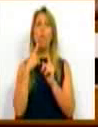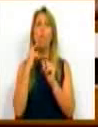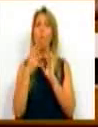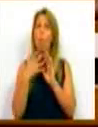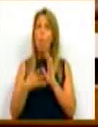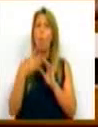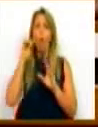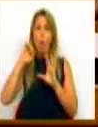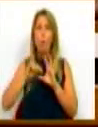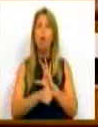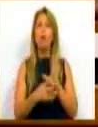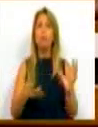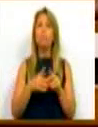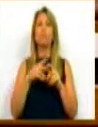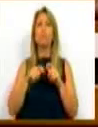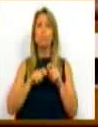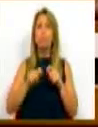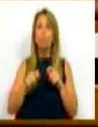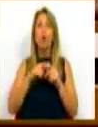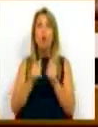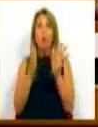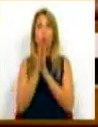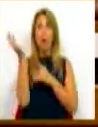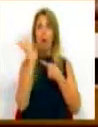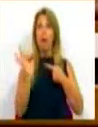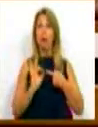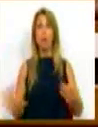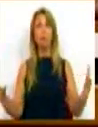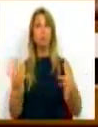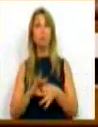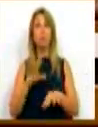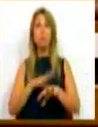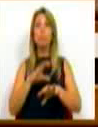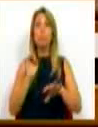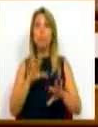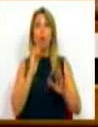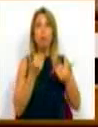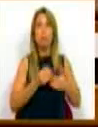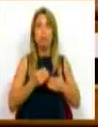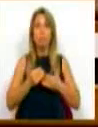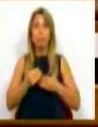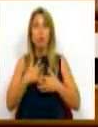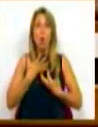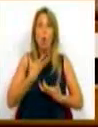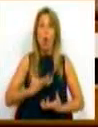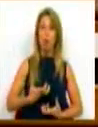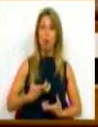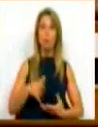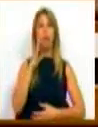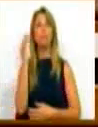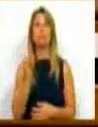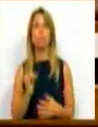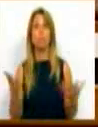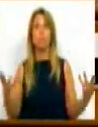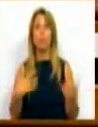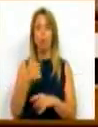longamente, todos os aspectos confinantes com esses constrangimentos, ao procurar com o Bloco de Esquerda, o